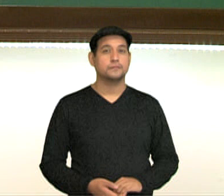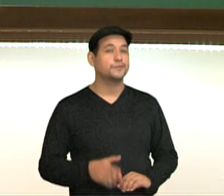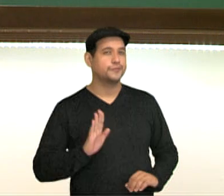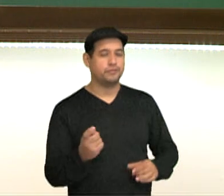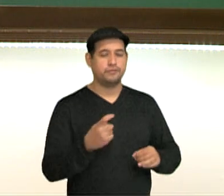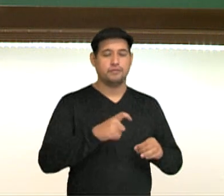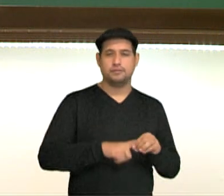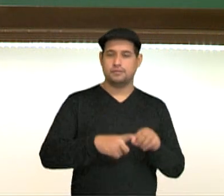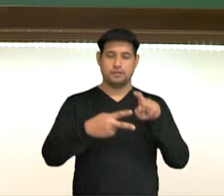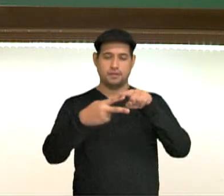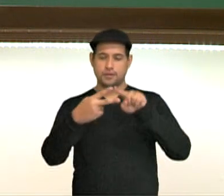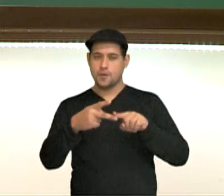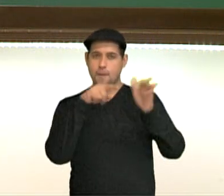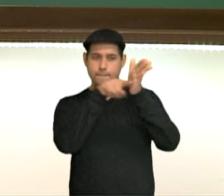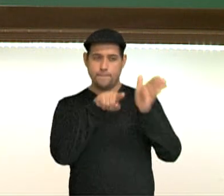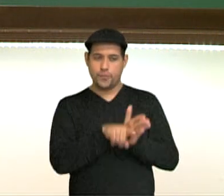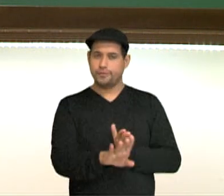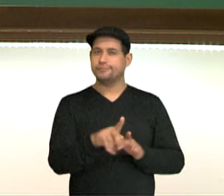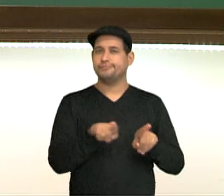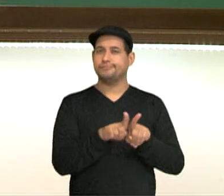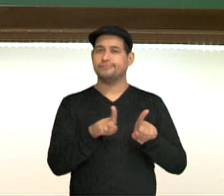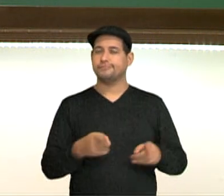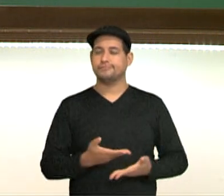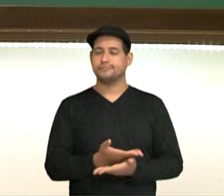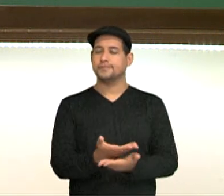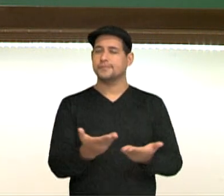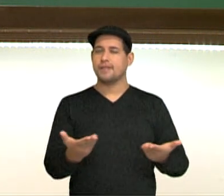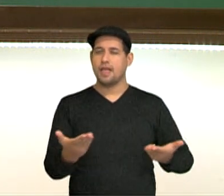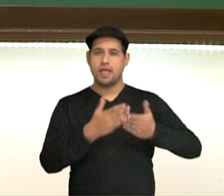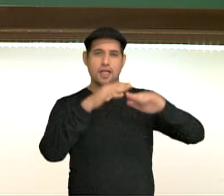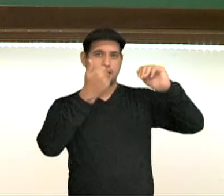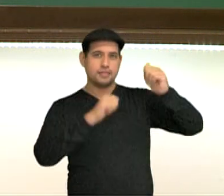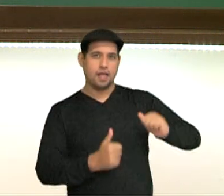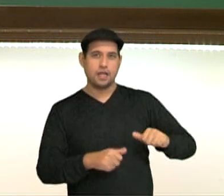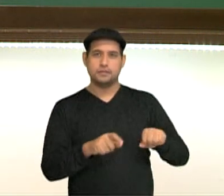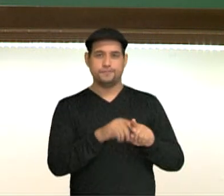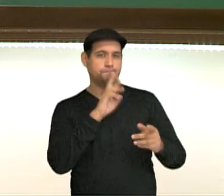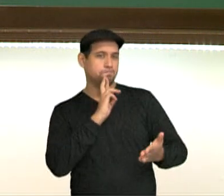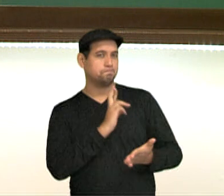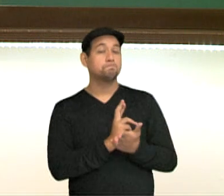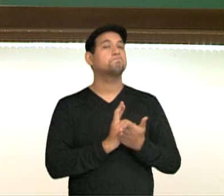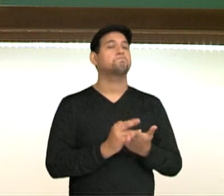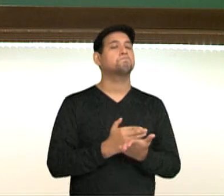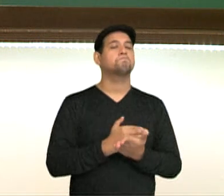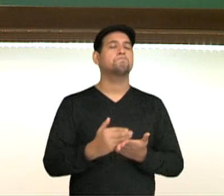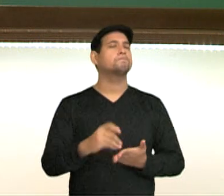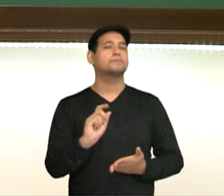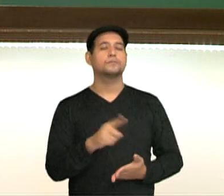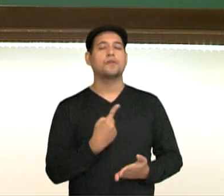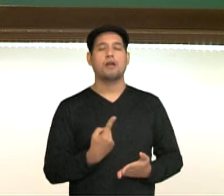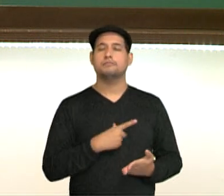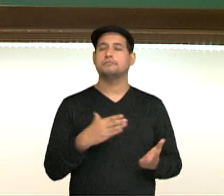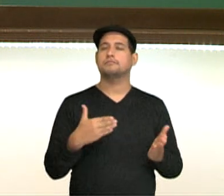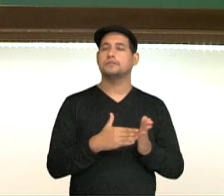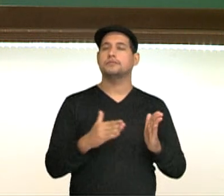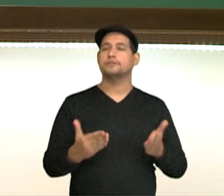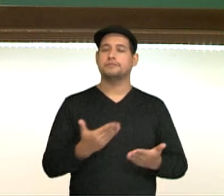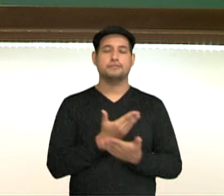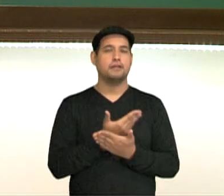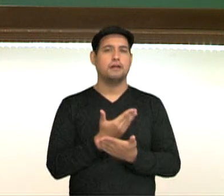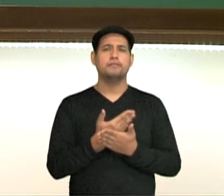Voltamos com as duas perguntinhas que ficaram ali para vocês analisarem, responderem a partir do que nós trabalhamos até aqui na nossa